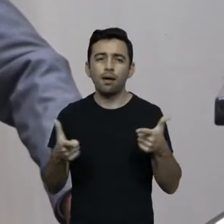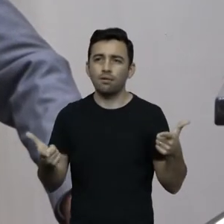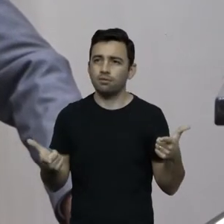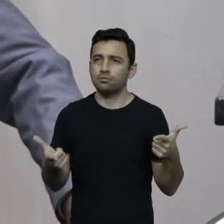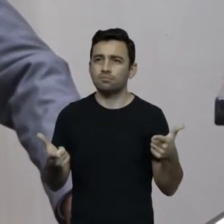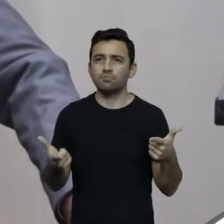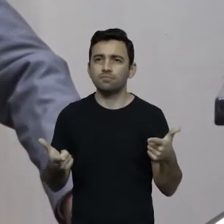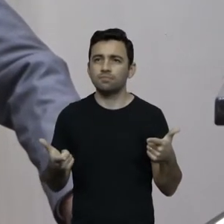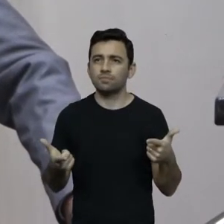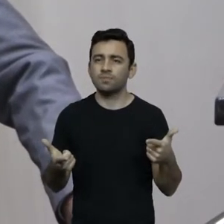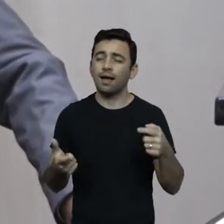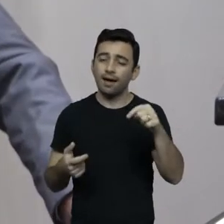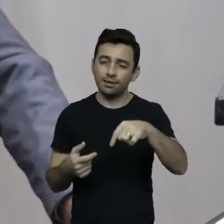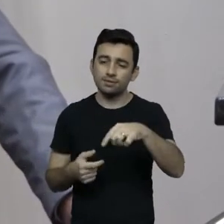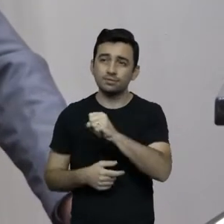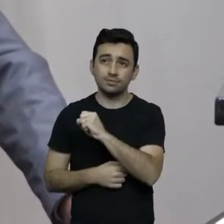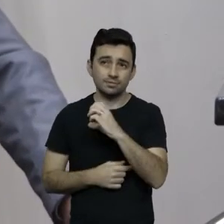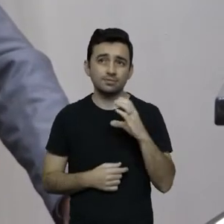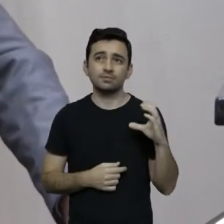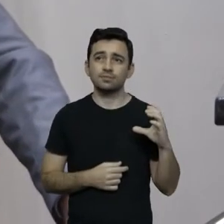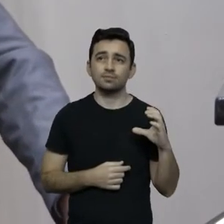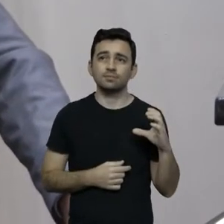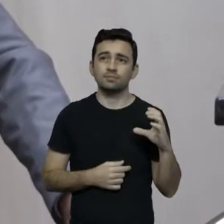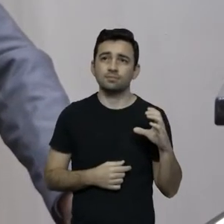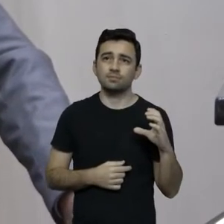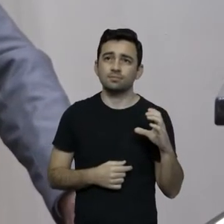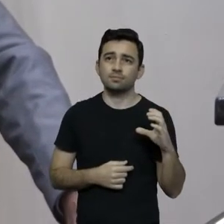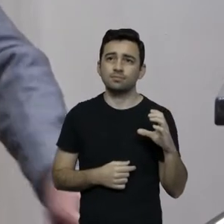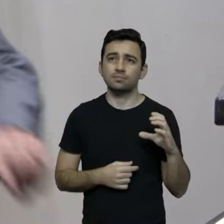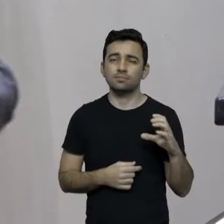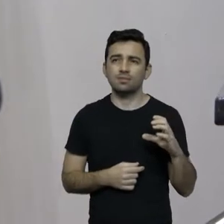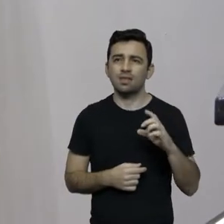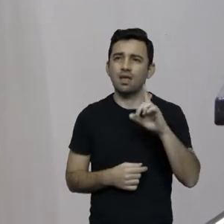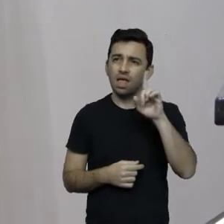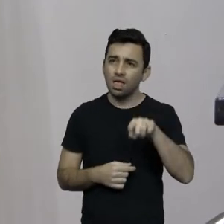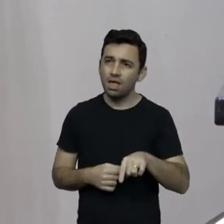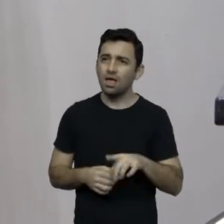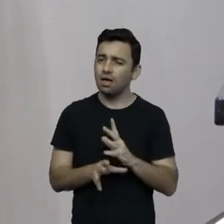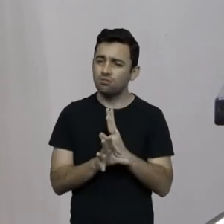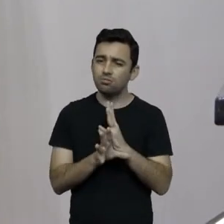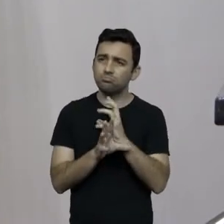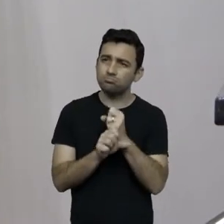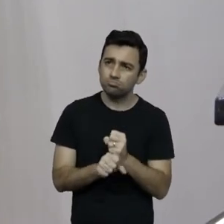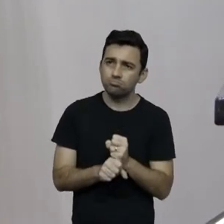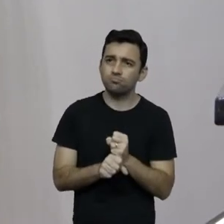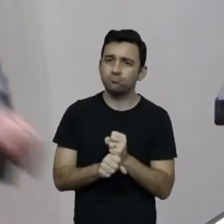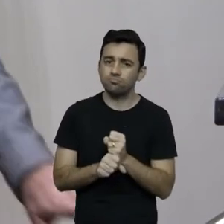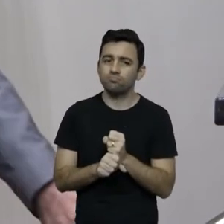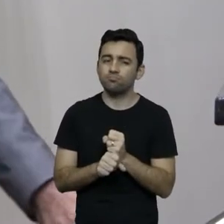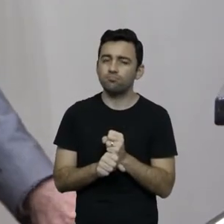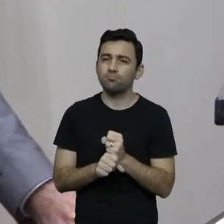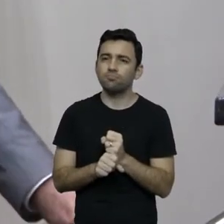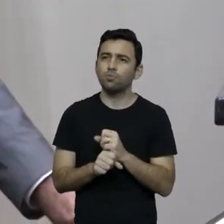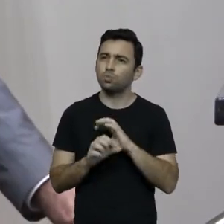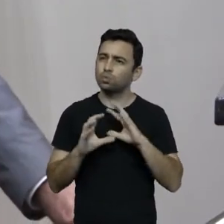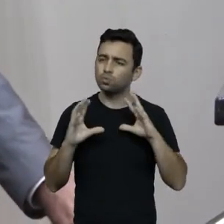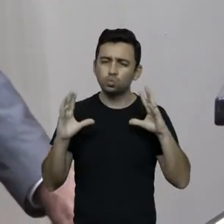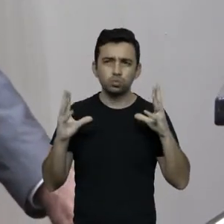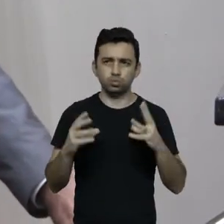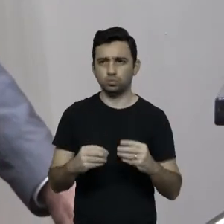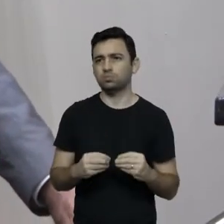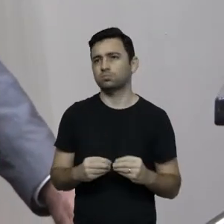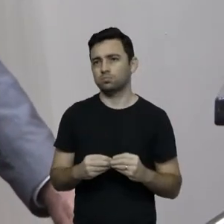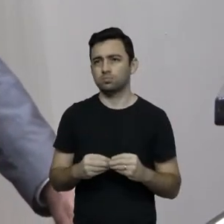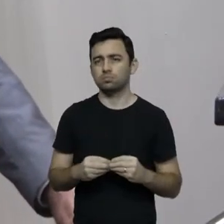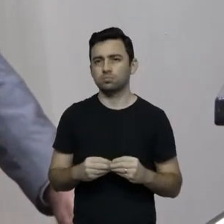campo Santa Catarina Qual é a soma o que todos nós